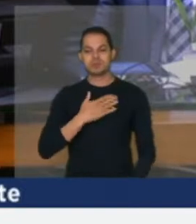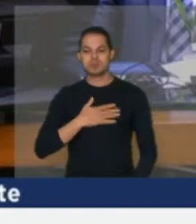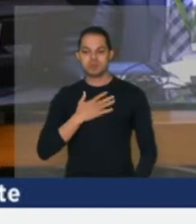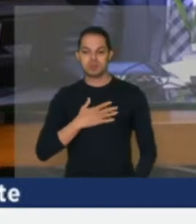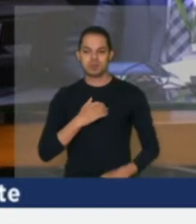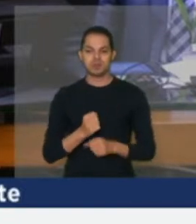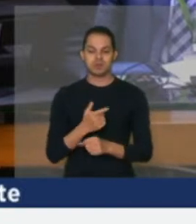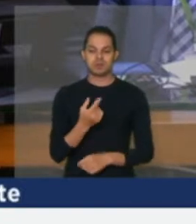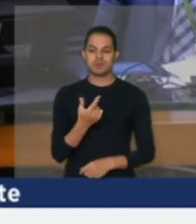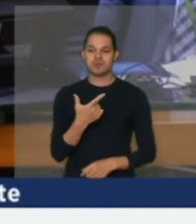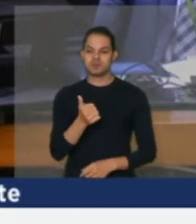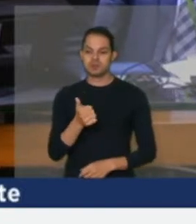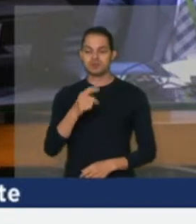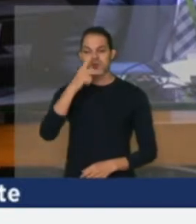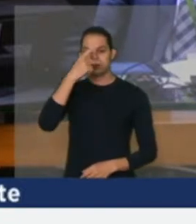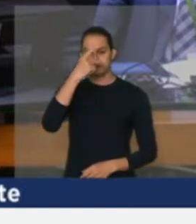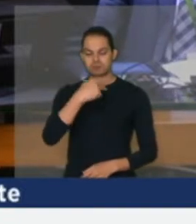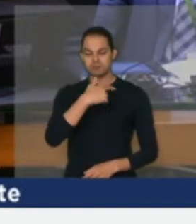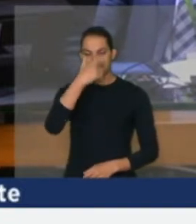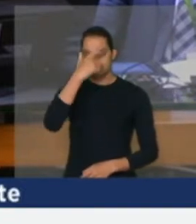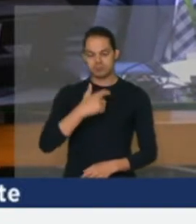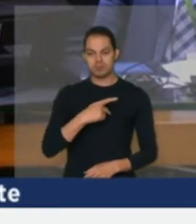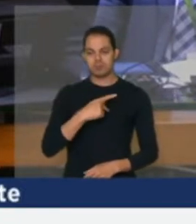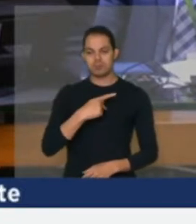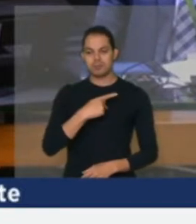dos Deputados. Pela ordem, presidente. Representação,